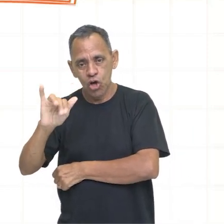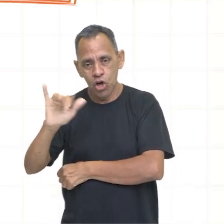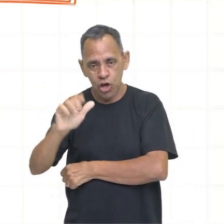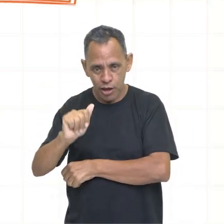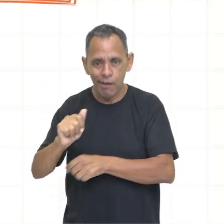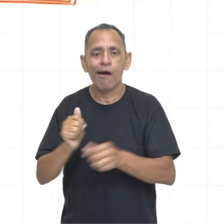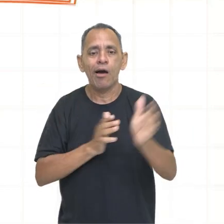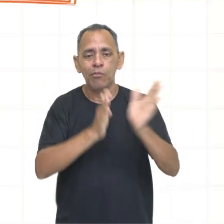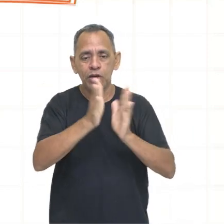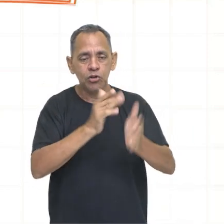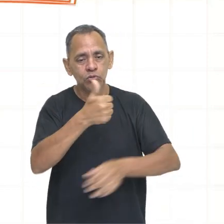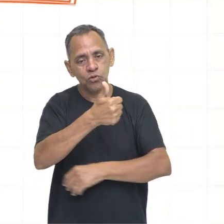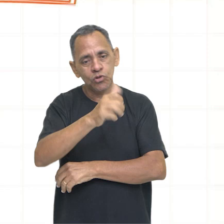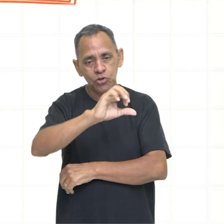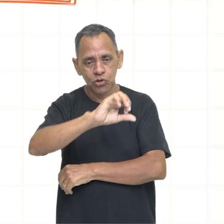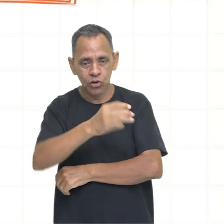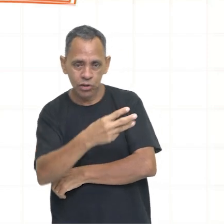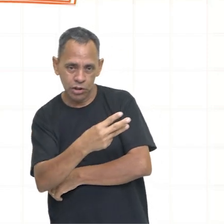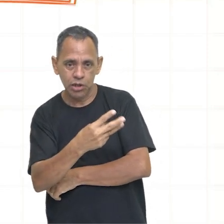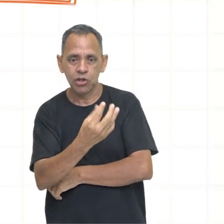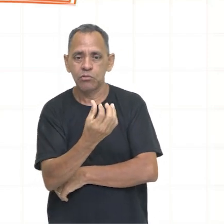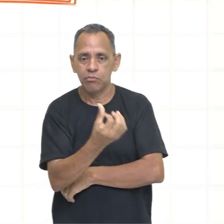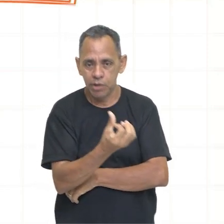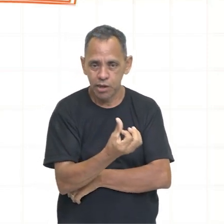1936, justamente no contexto